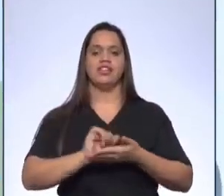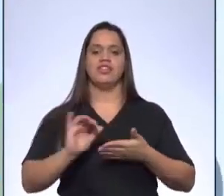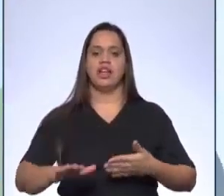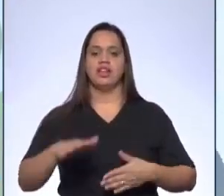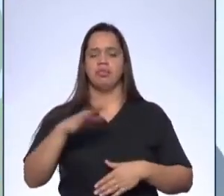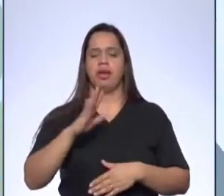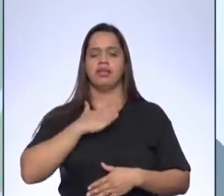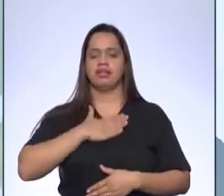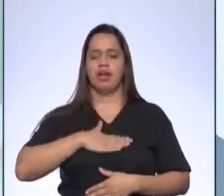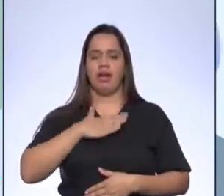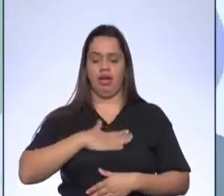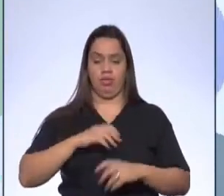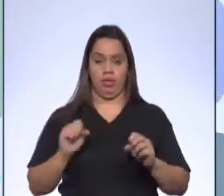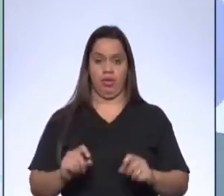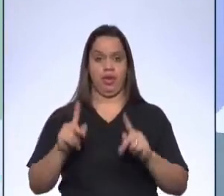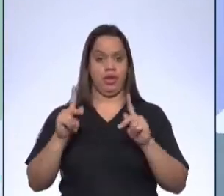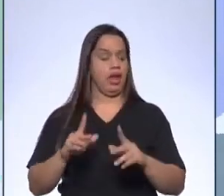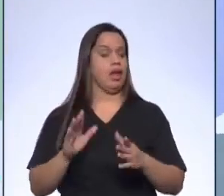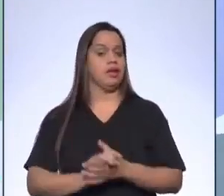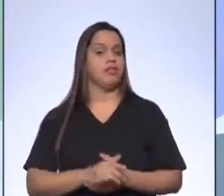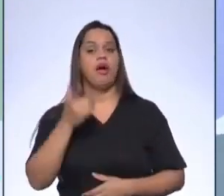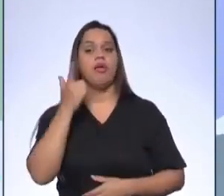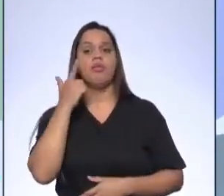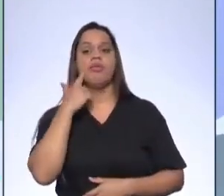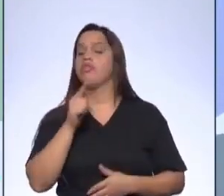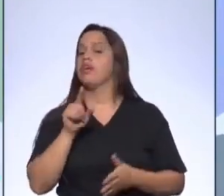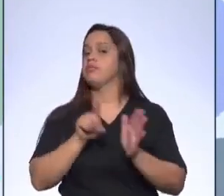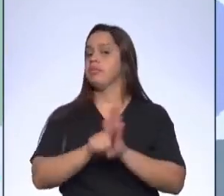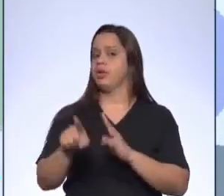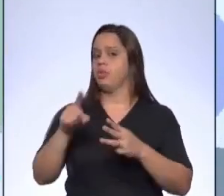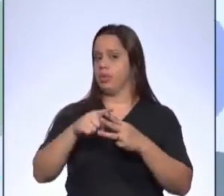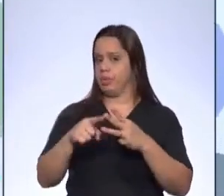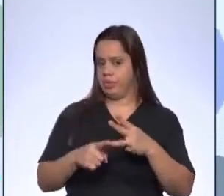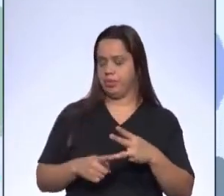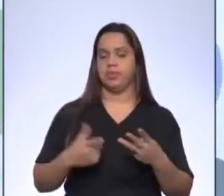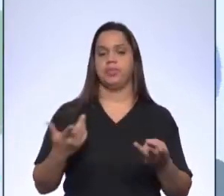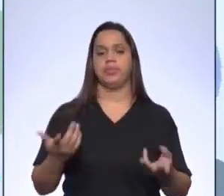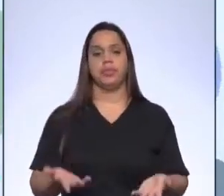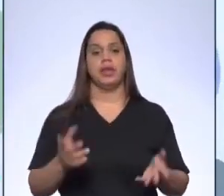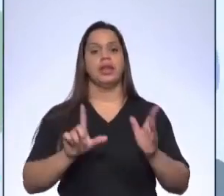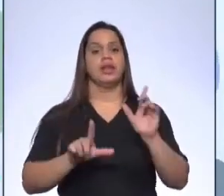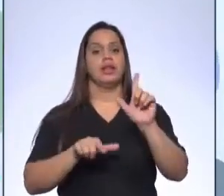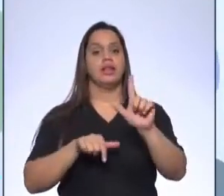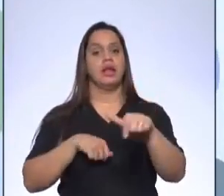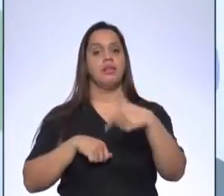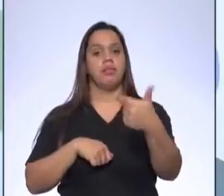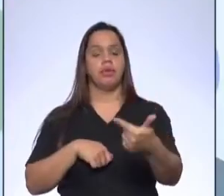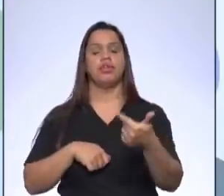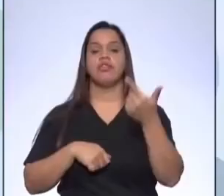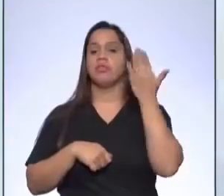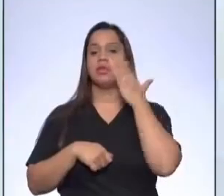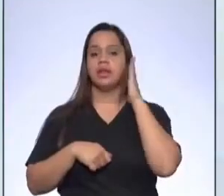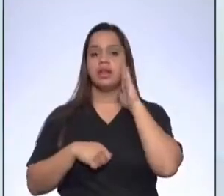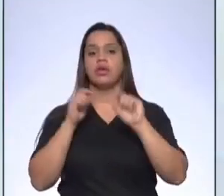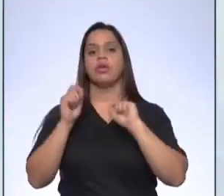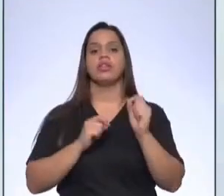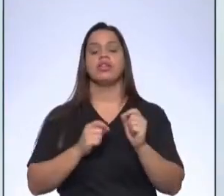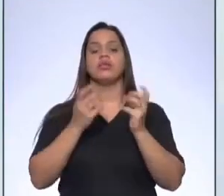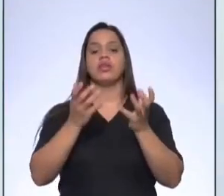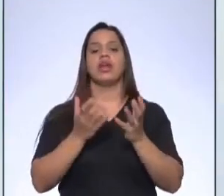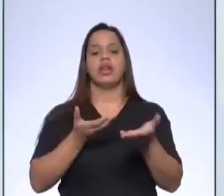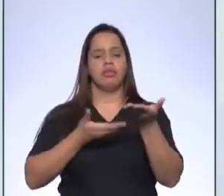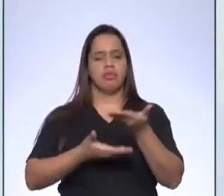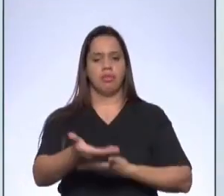essa atividade, ok? Vamos voltar para as questões, e aí com as questões nós vamos entender o que nós estamos querendo passar para